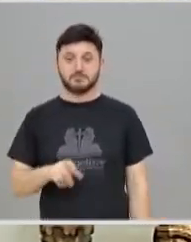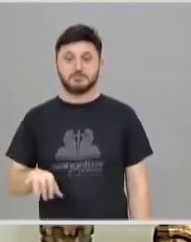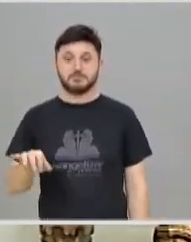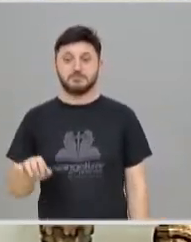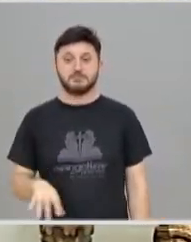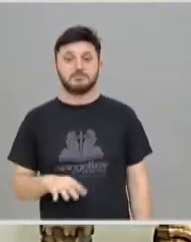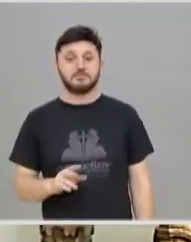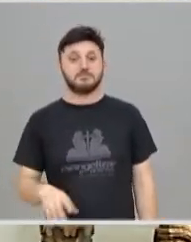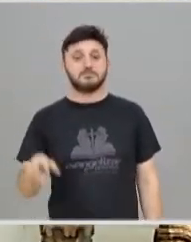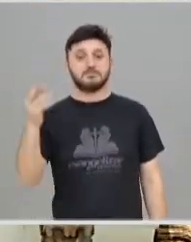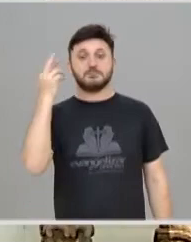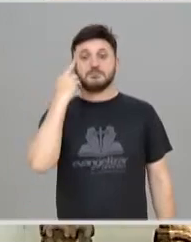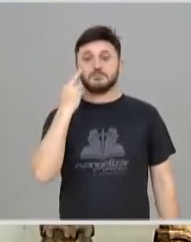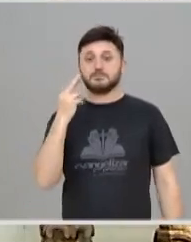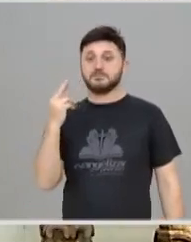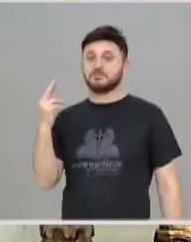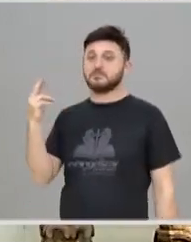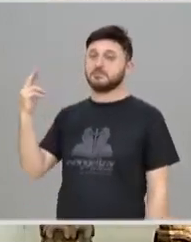Senhor,